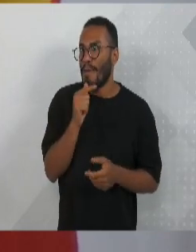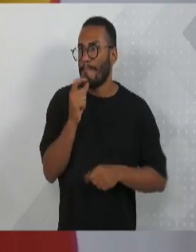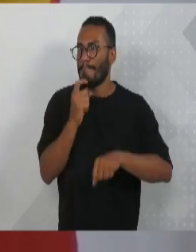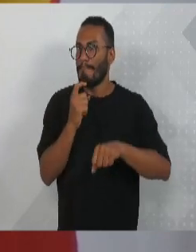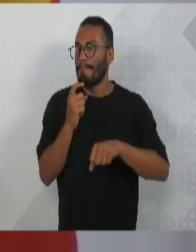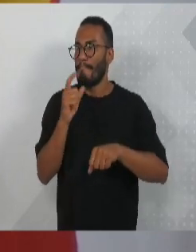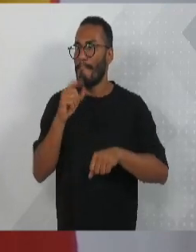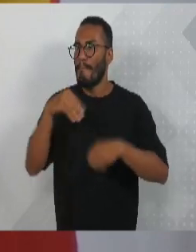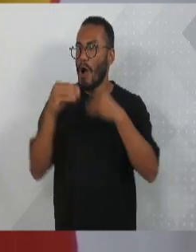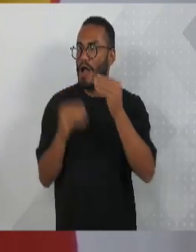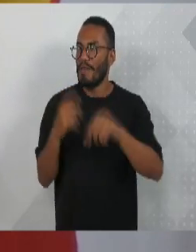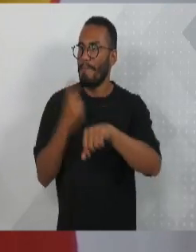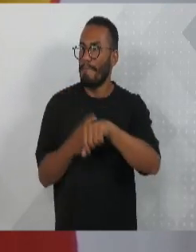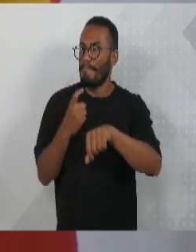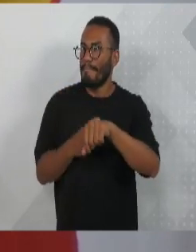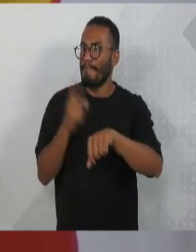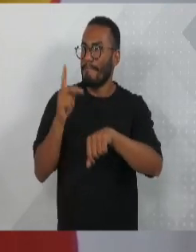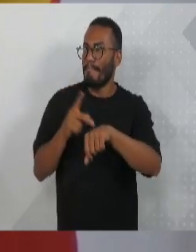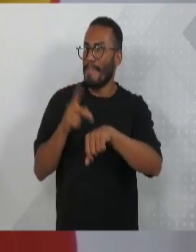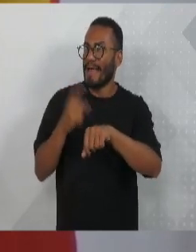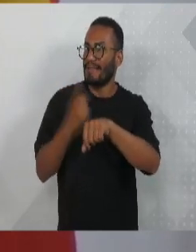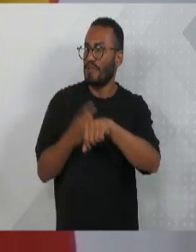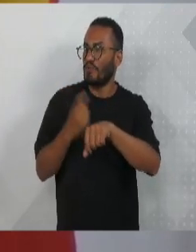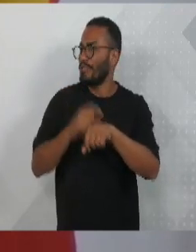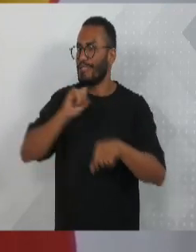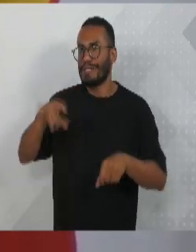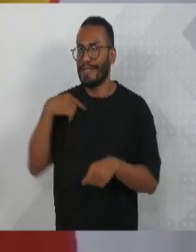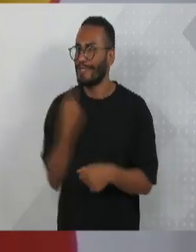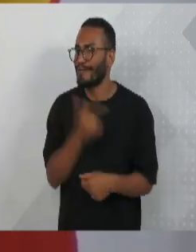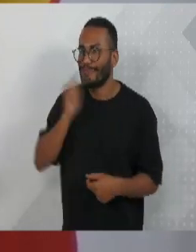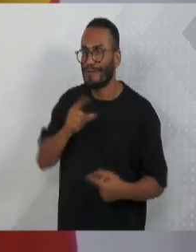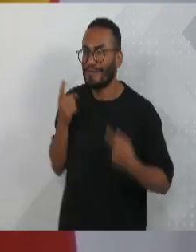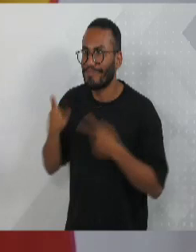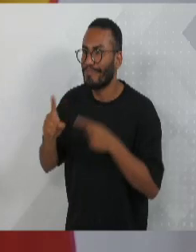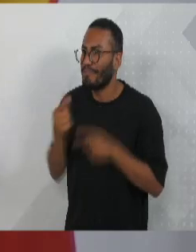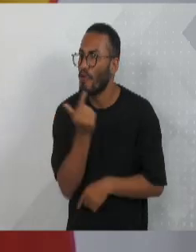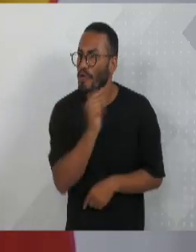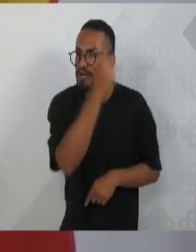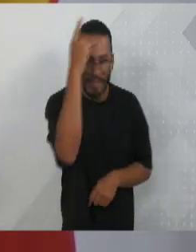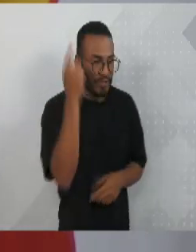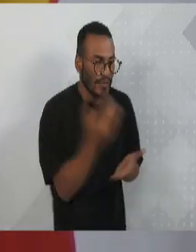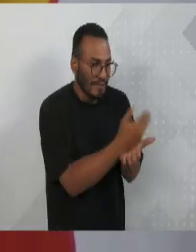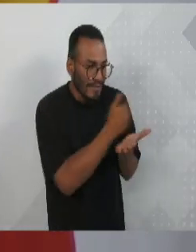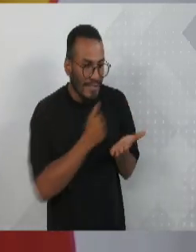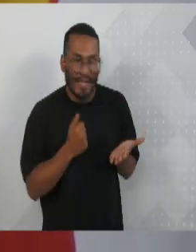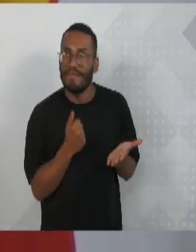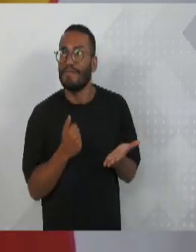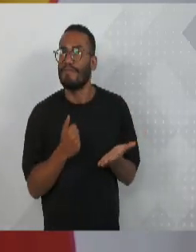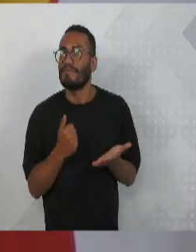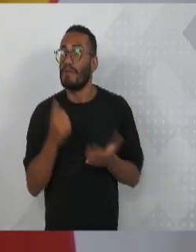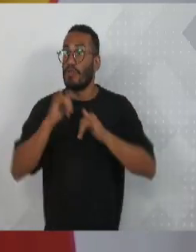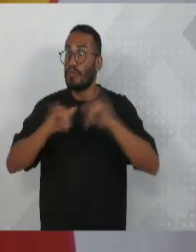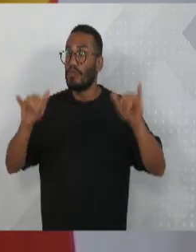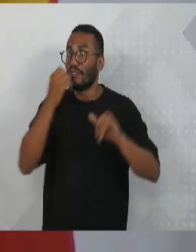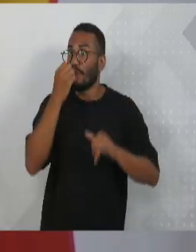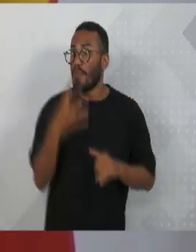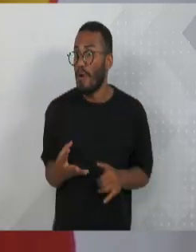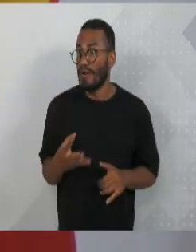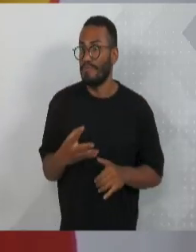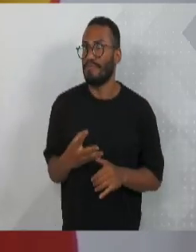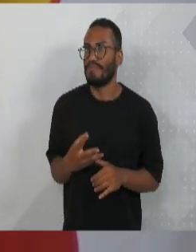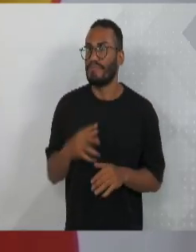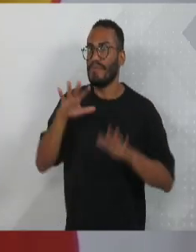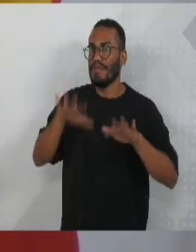até que fura tá se nós não ficar cutucando o outro vem leva e uma notícia boa também que tá ali ó que isso